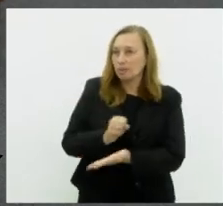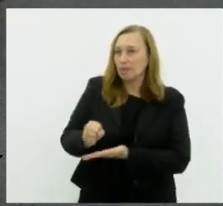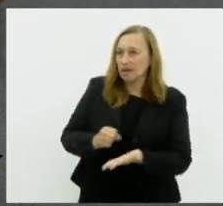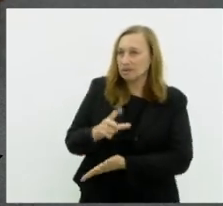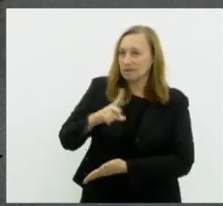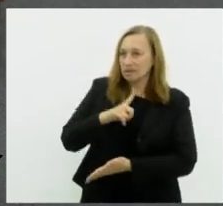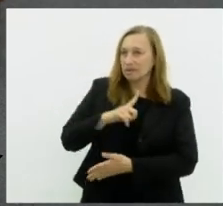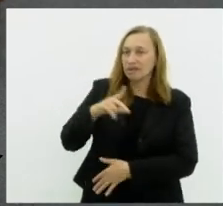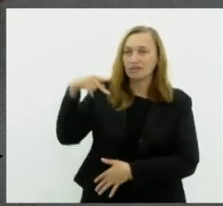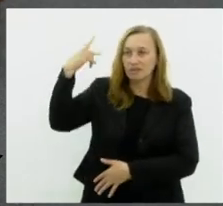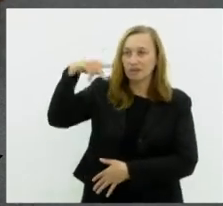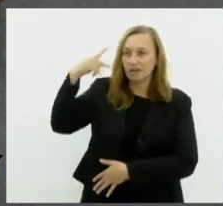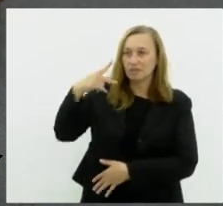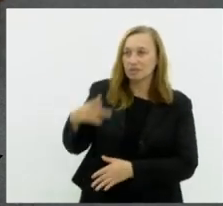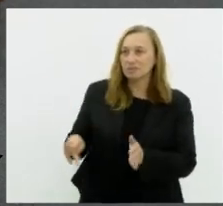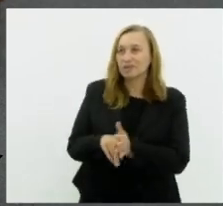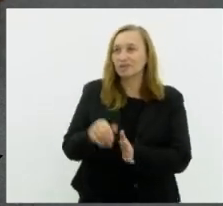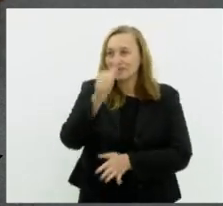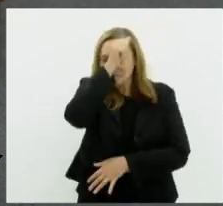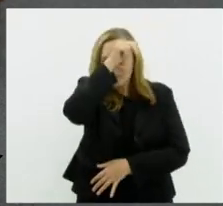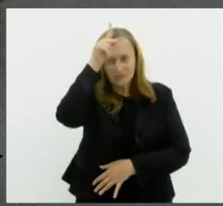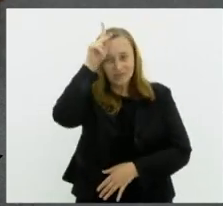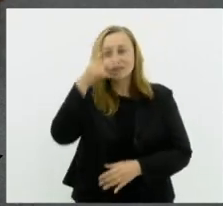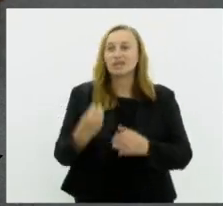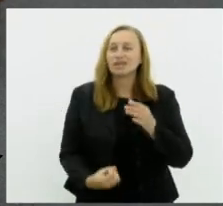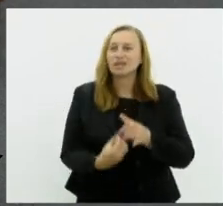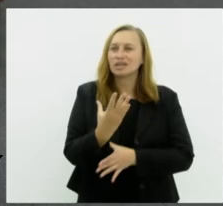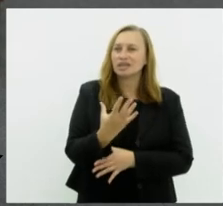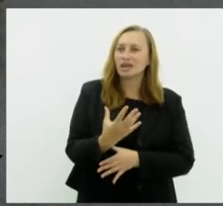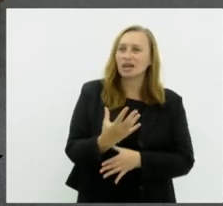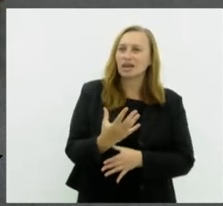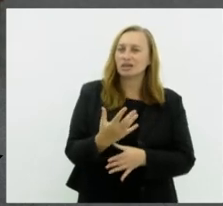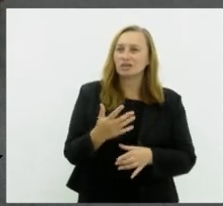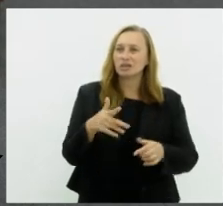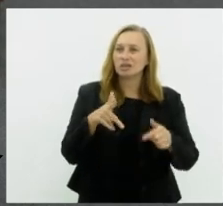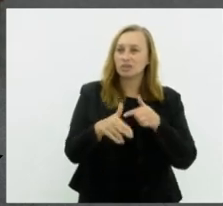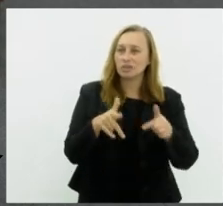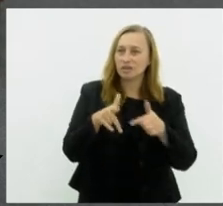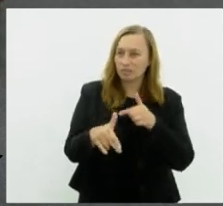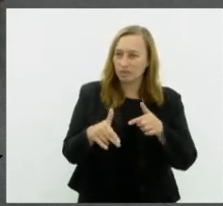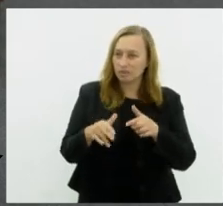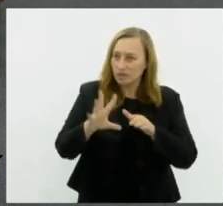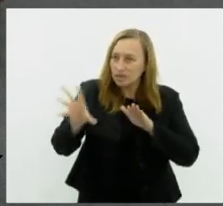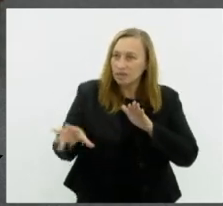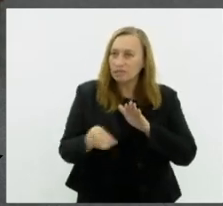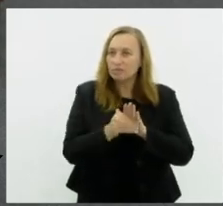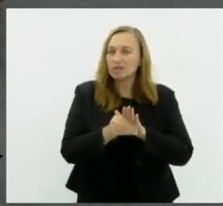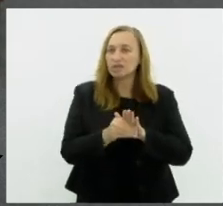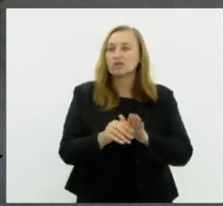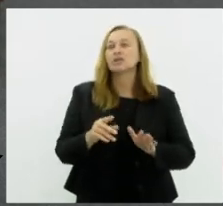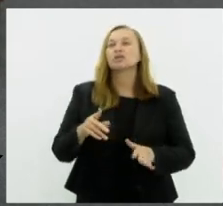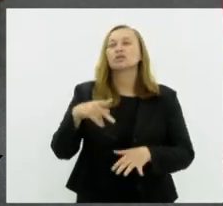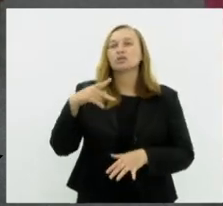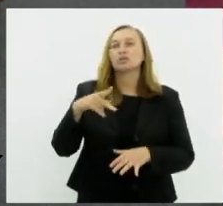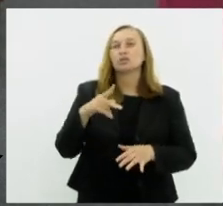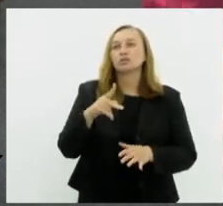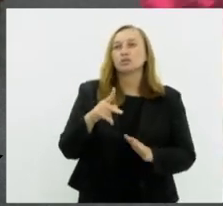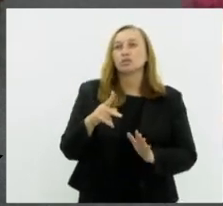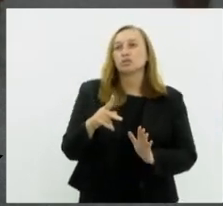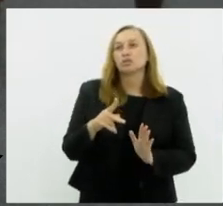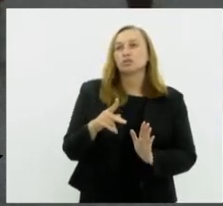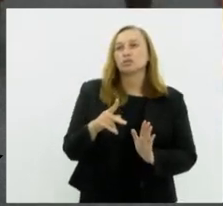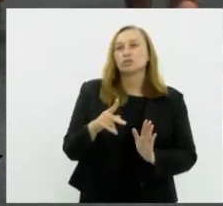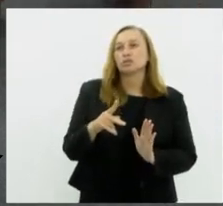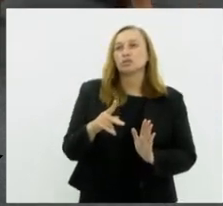vereadores apaniguados do prefeito, e criaram obstáculos, botaram emendas no projeto do vereador Rogério Amorim, e o projeto acabou tendo a